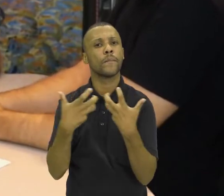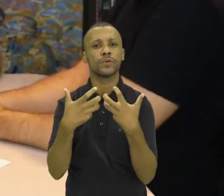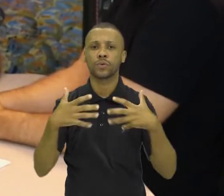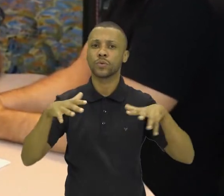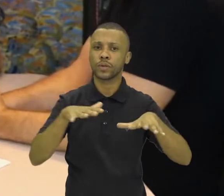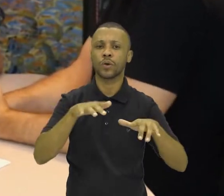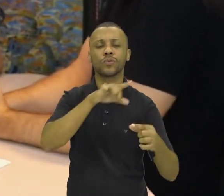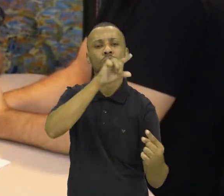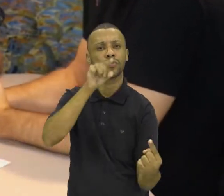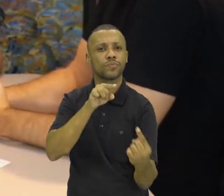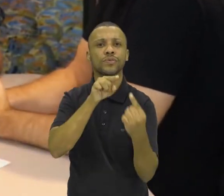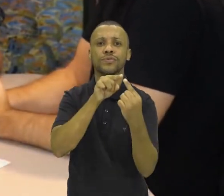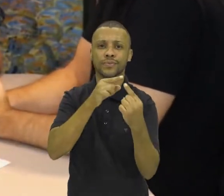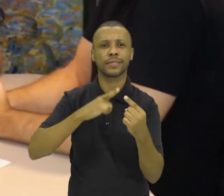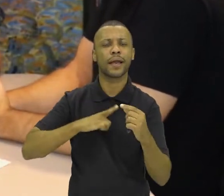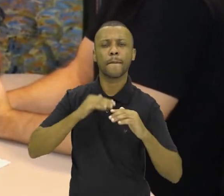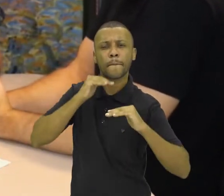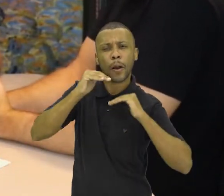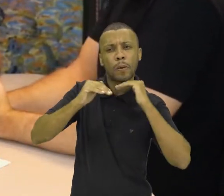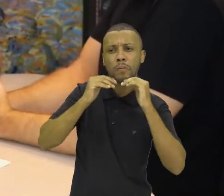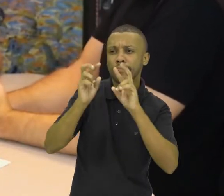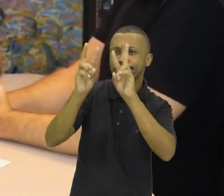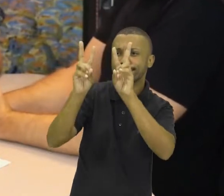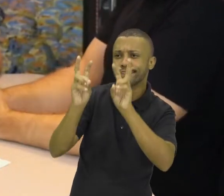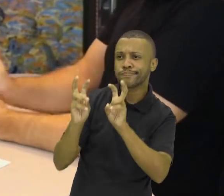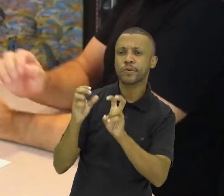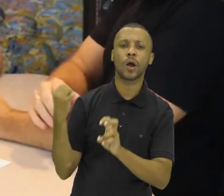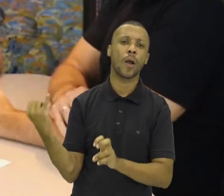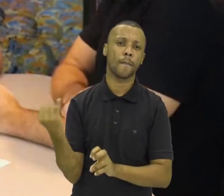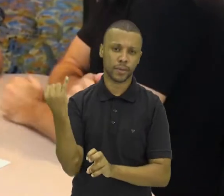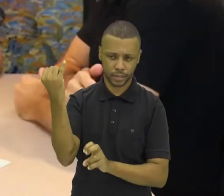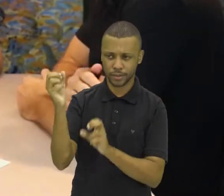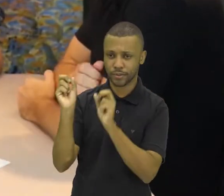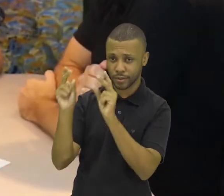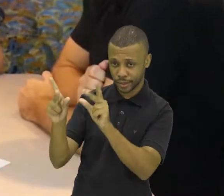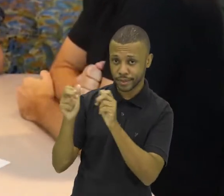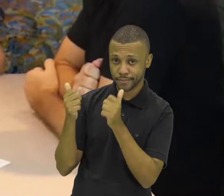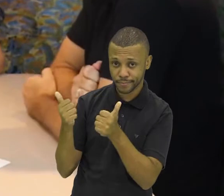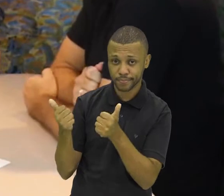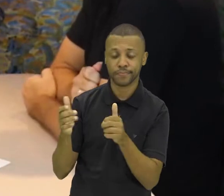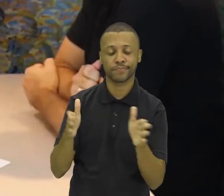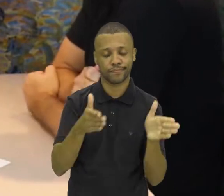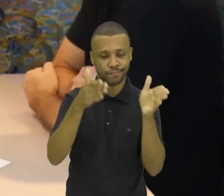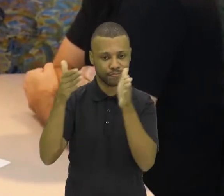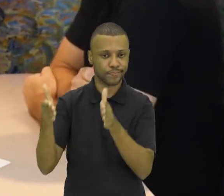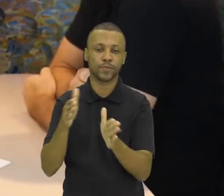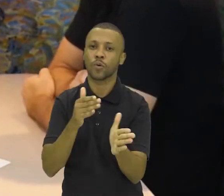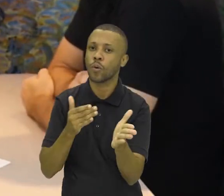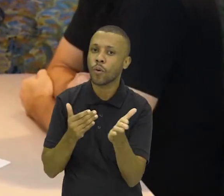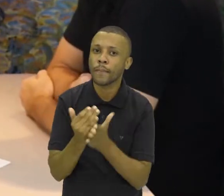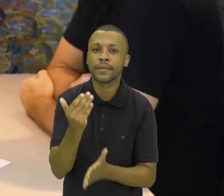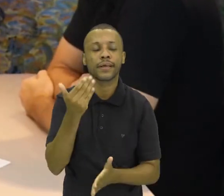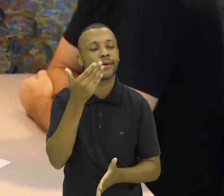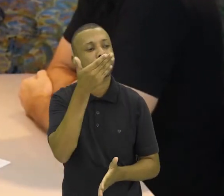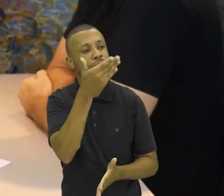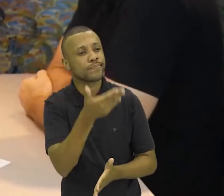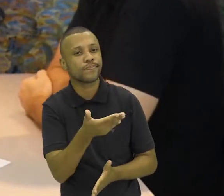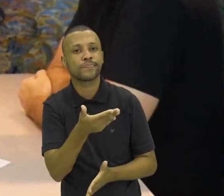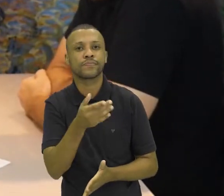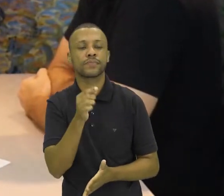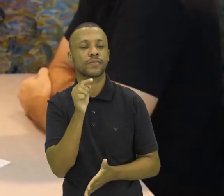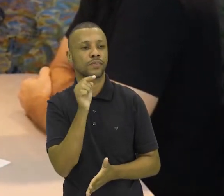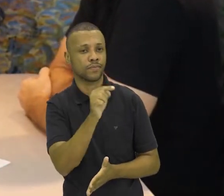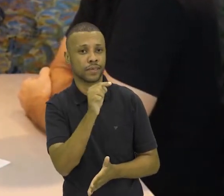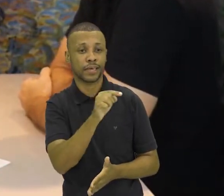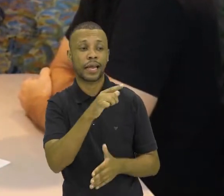a nossa motivação, tá? Ter conversas significativas, ok? Vamos começar então. Vou começar com você,